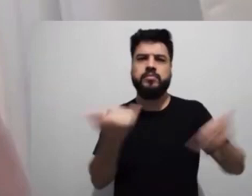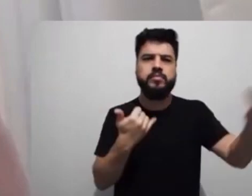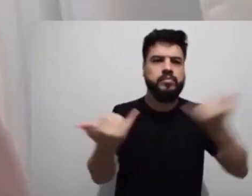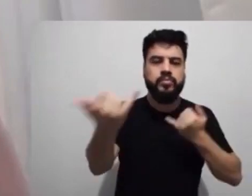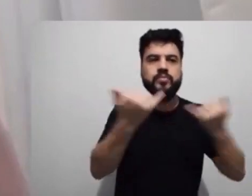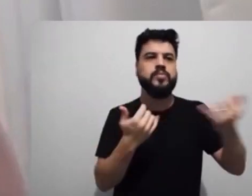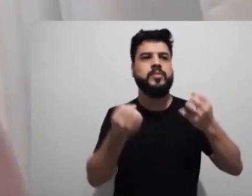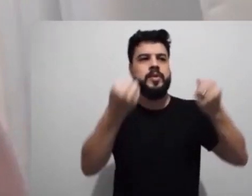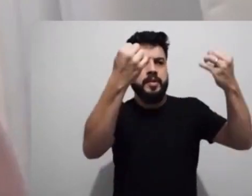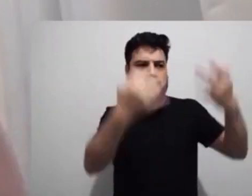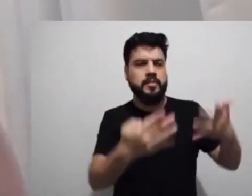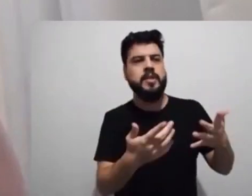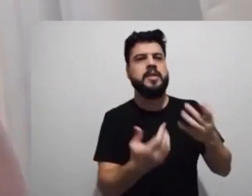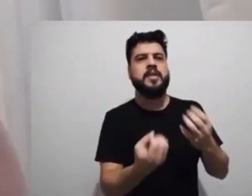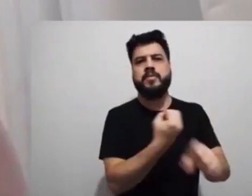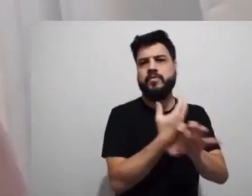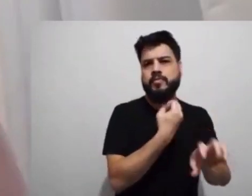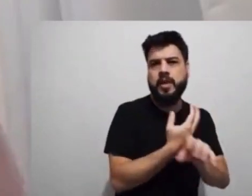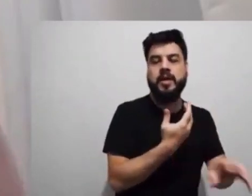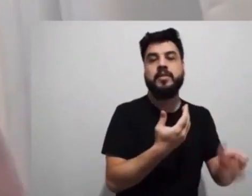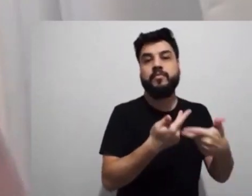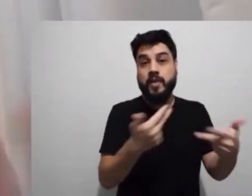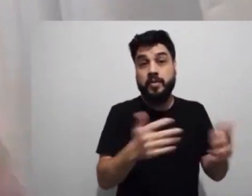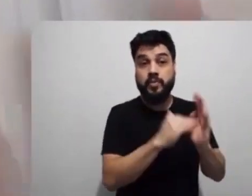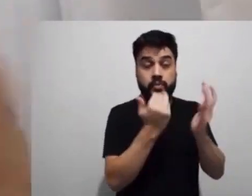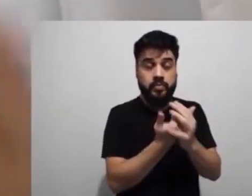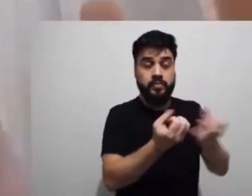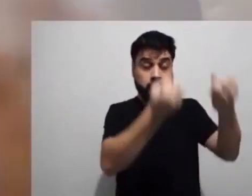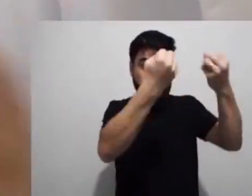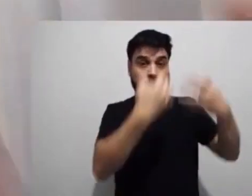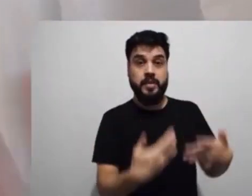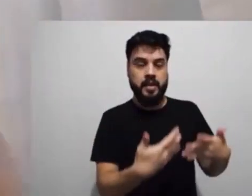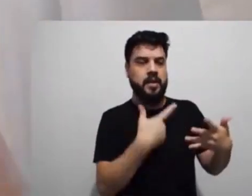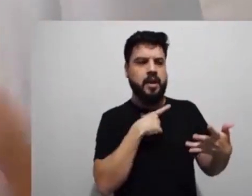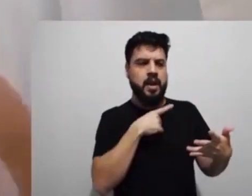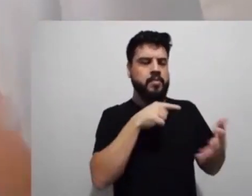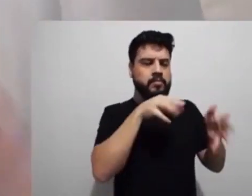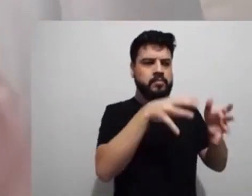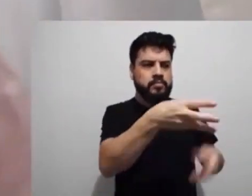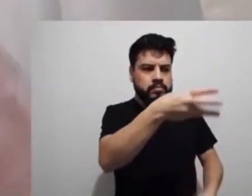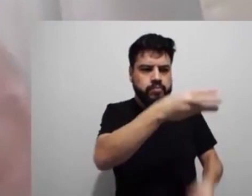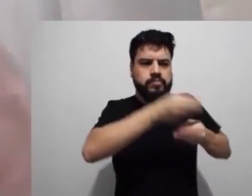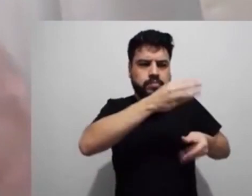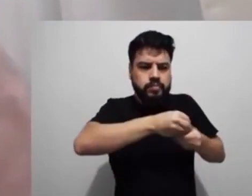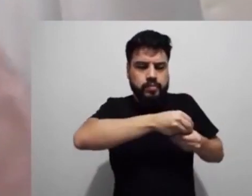um estudo, e já colocar na internet, e aí vou receber informações